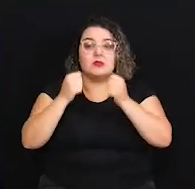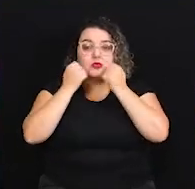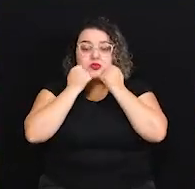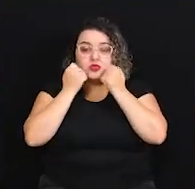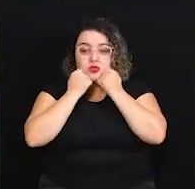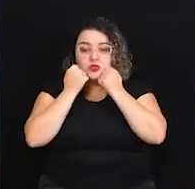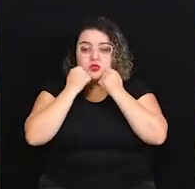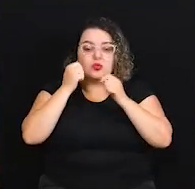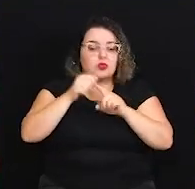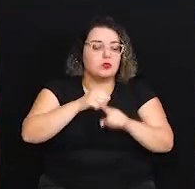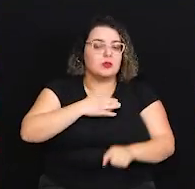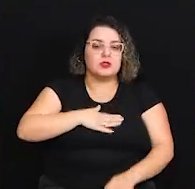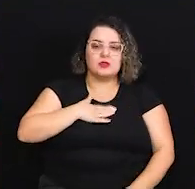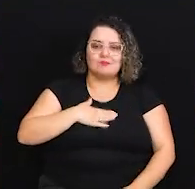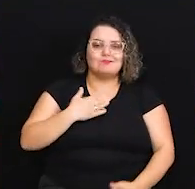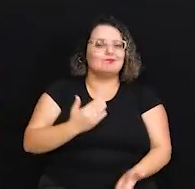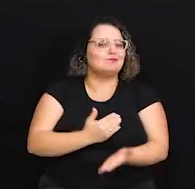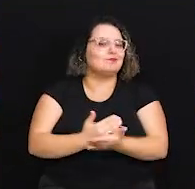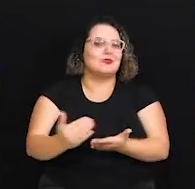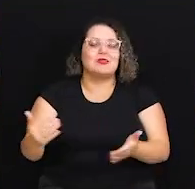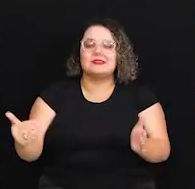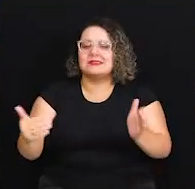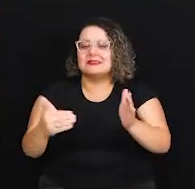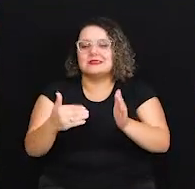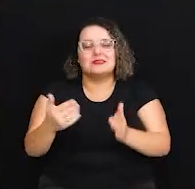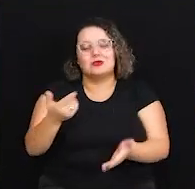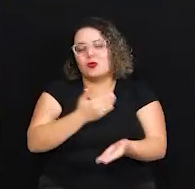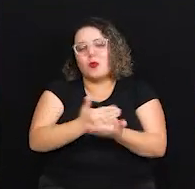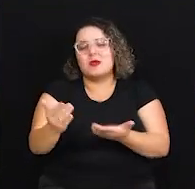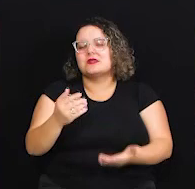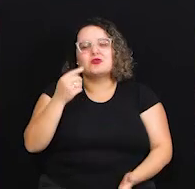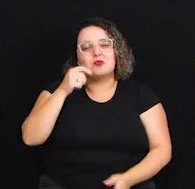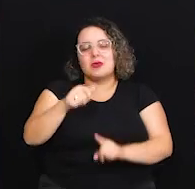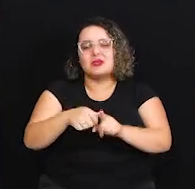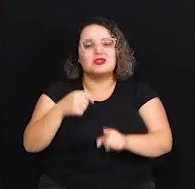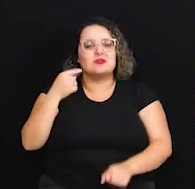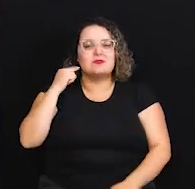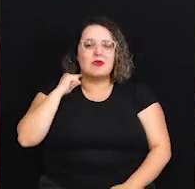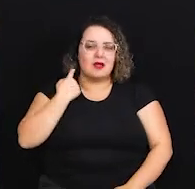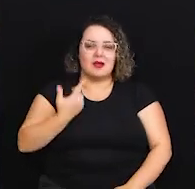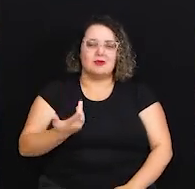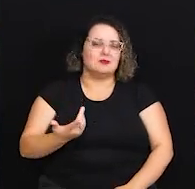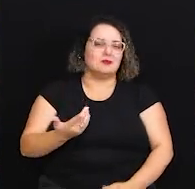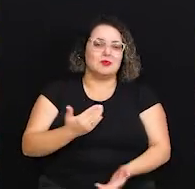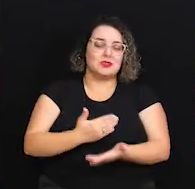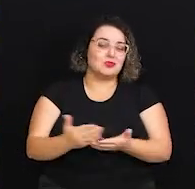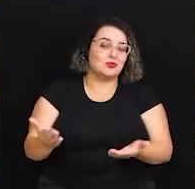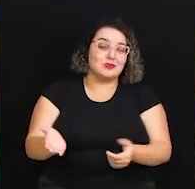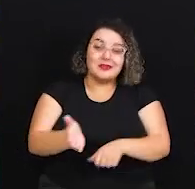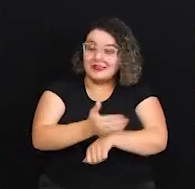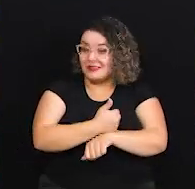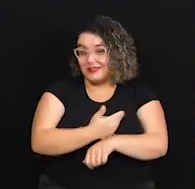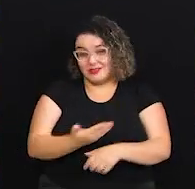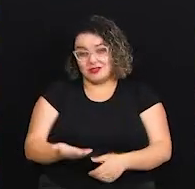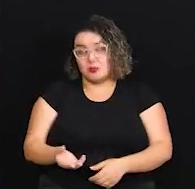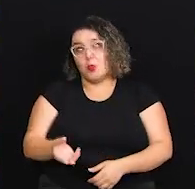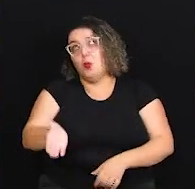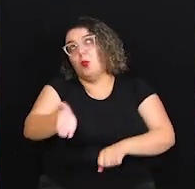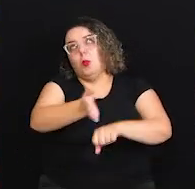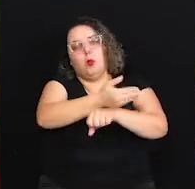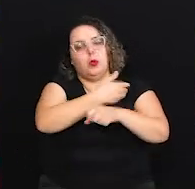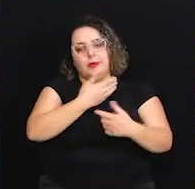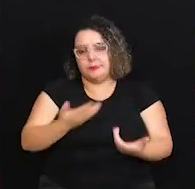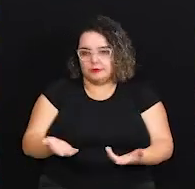agosto, e a gente já está atuando desde maio. Então assim, começou muito cedo. Então a gente está tendo realmente